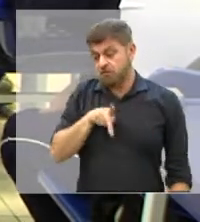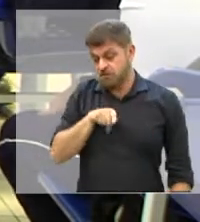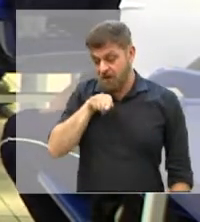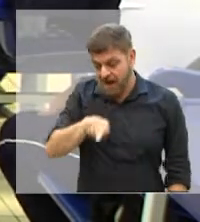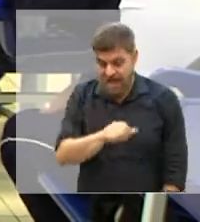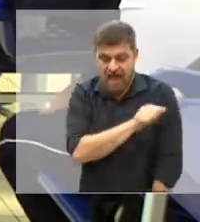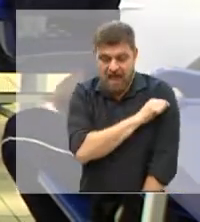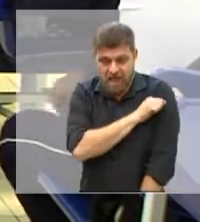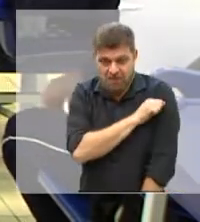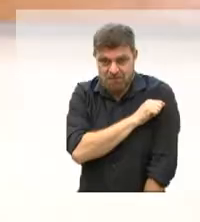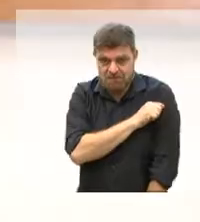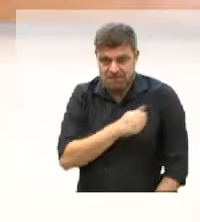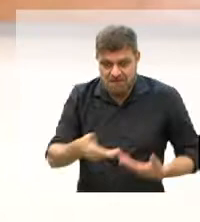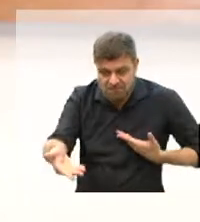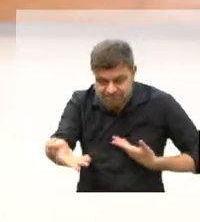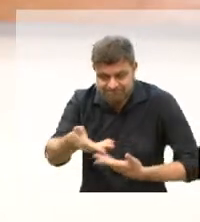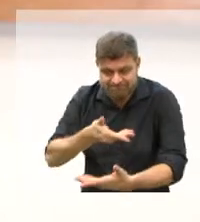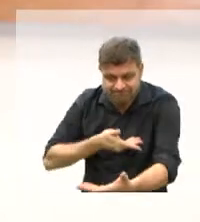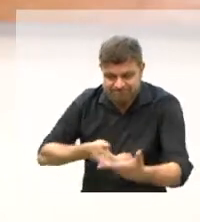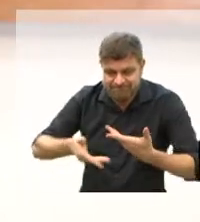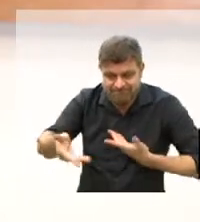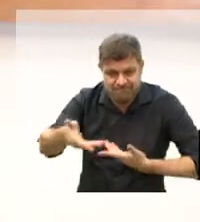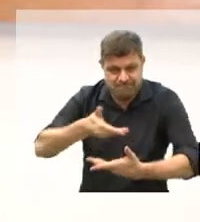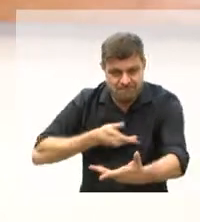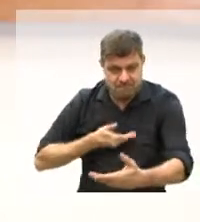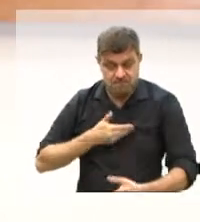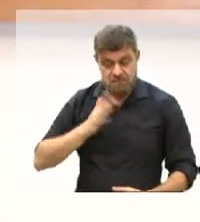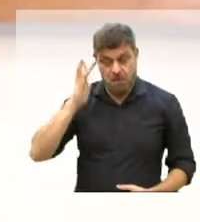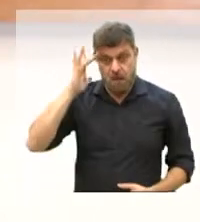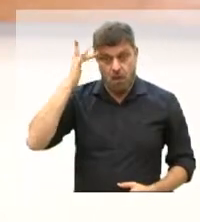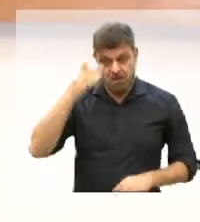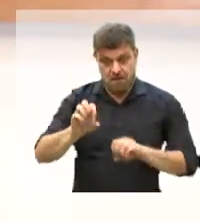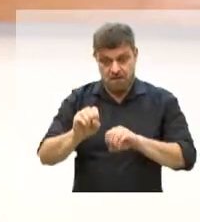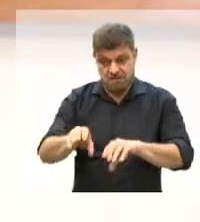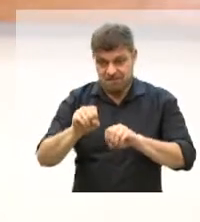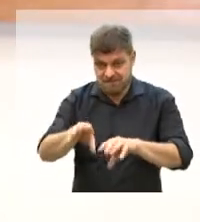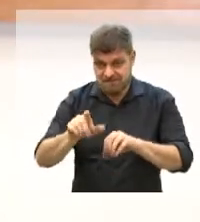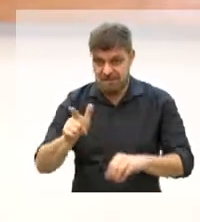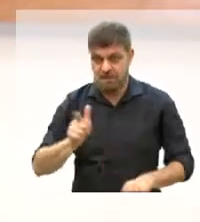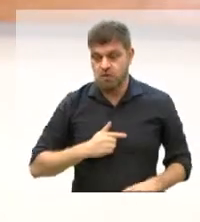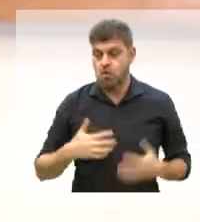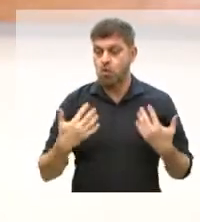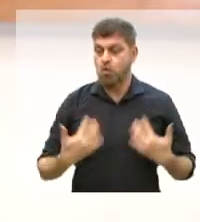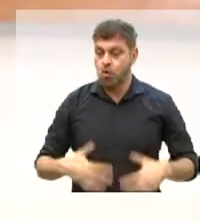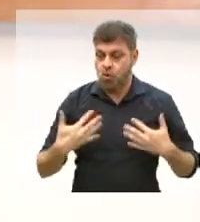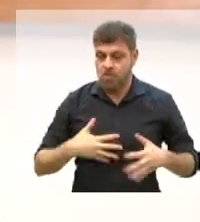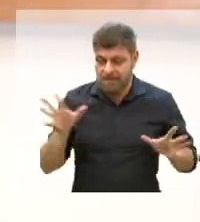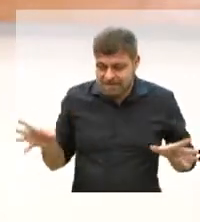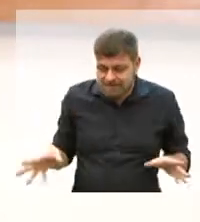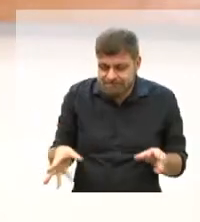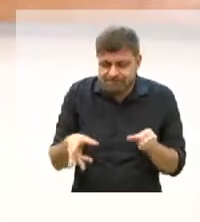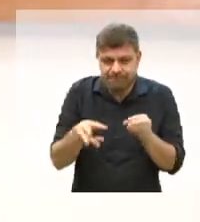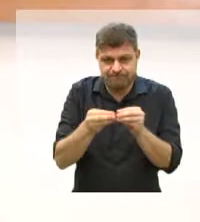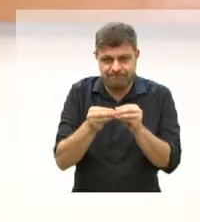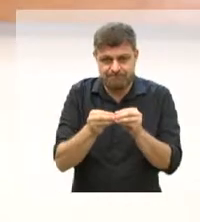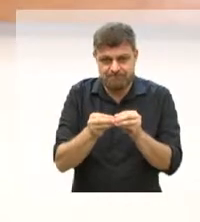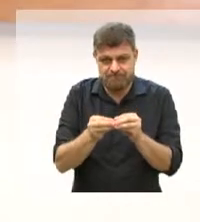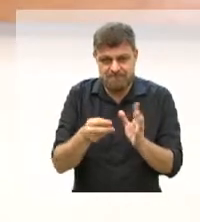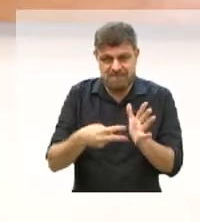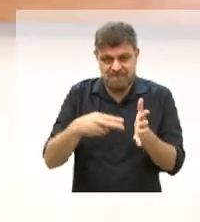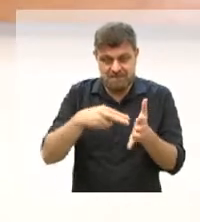ali estão interagindo, né? Então, acho que ensinar é uma atividade bastante complexa, mas eu resumiria, é uma parte específica do